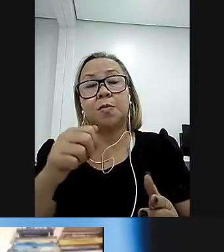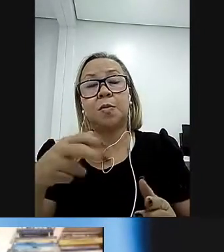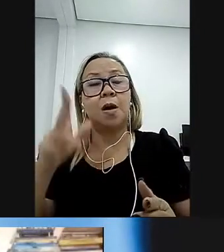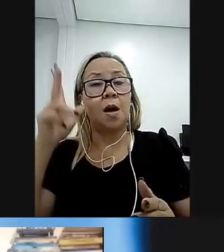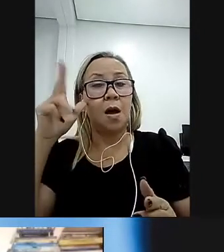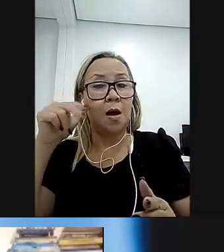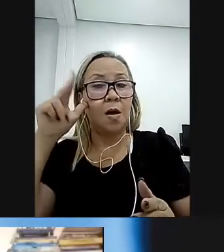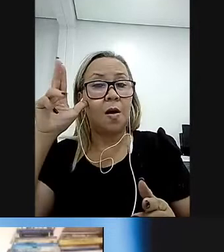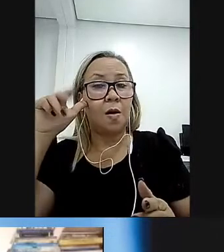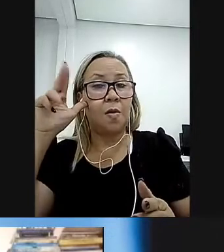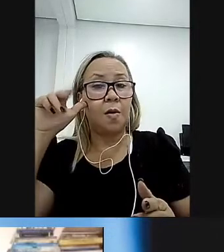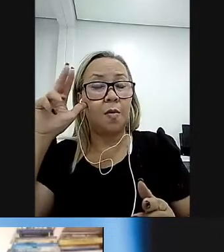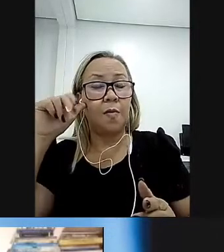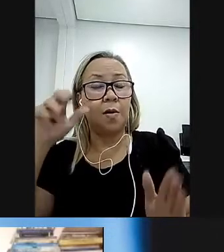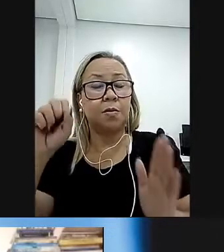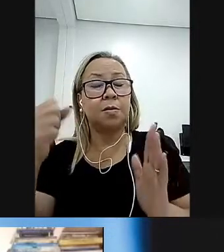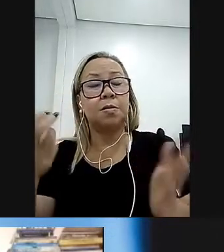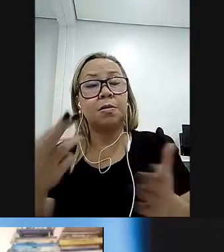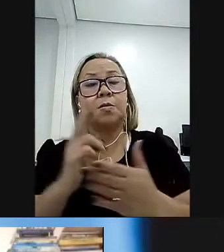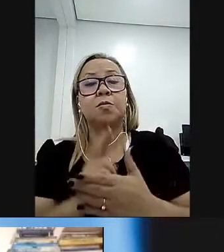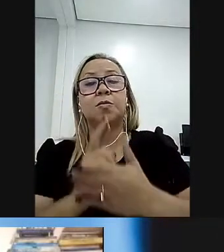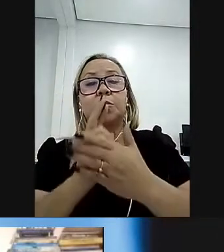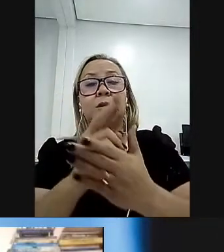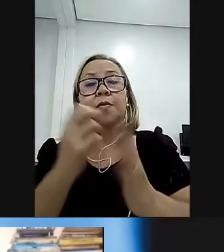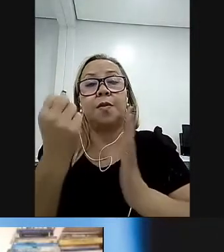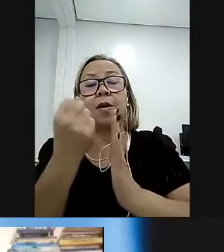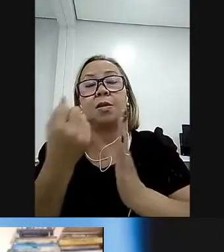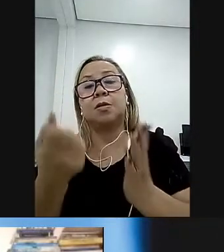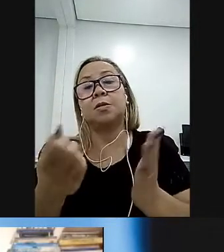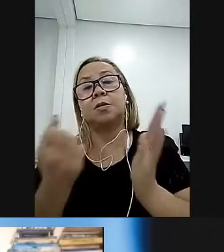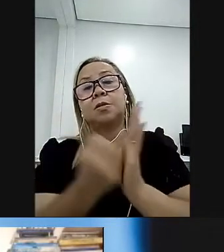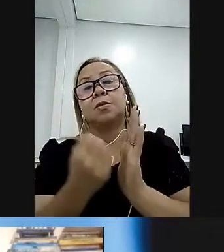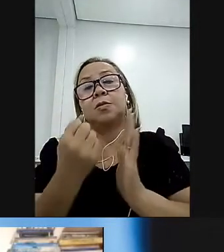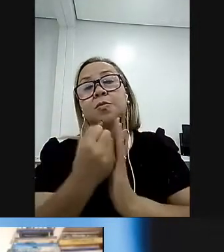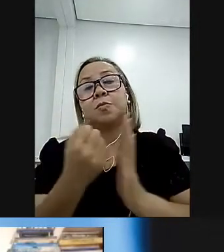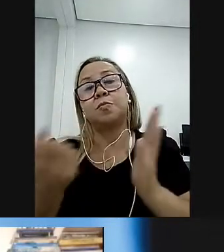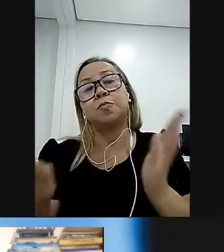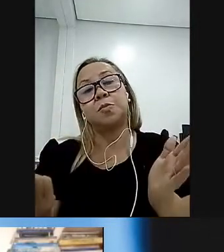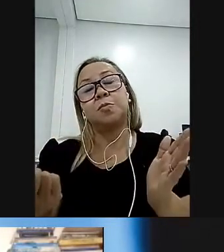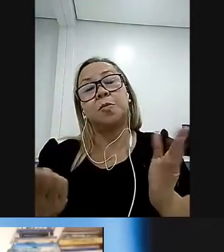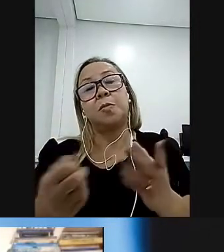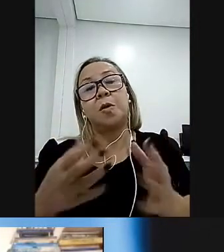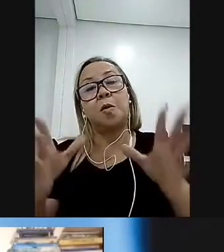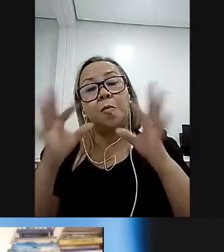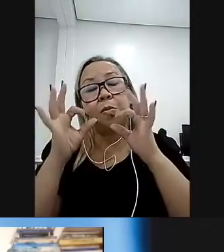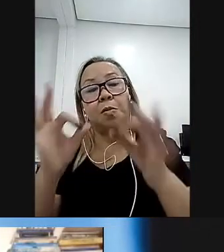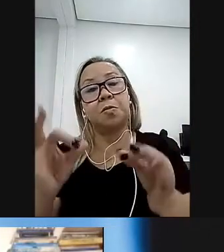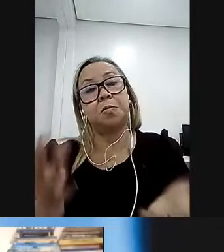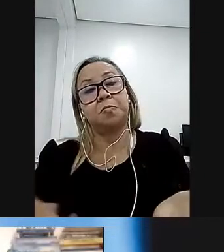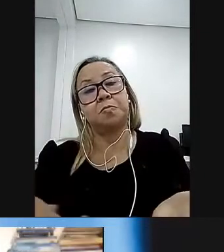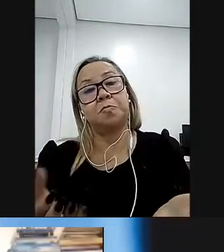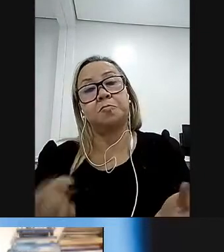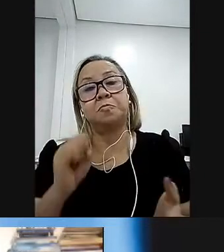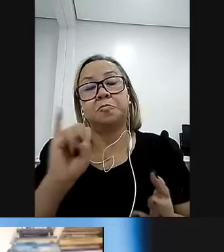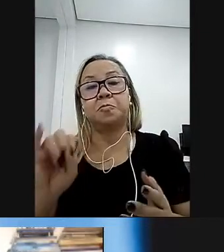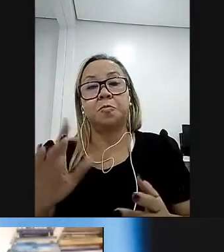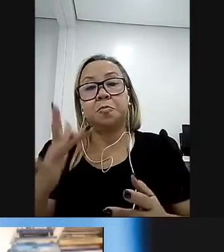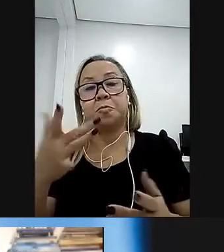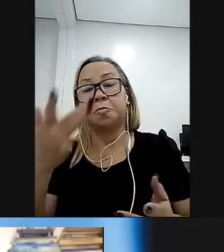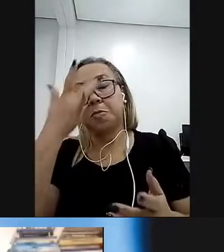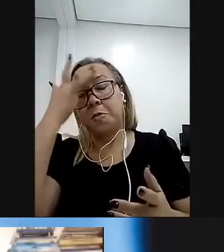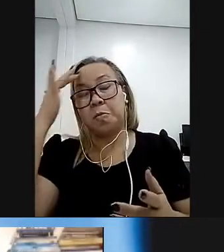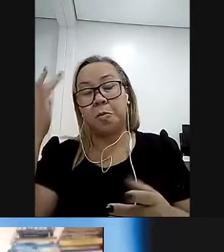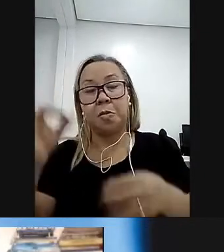uma forma muito interessante, né? Se alguém quiser comentar o trabalho dele, acho importante.